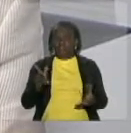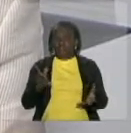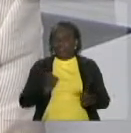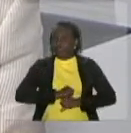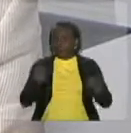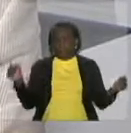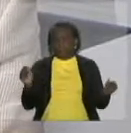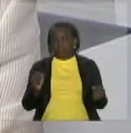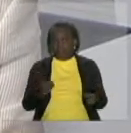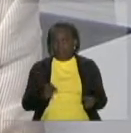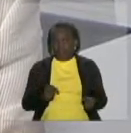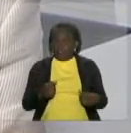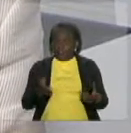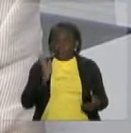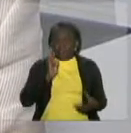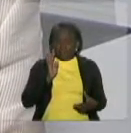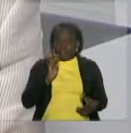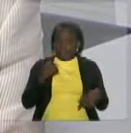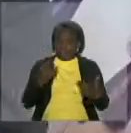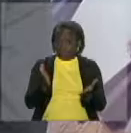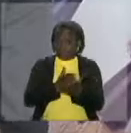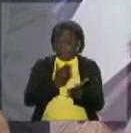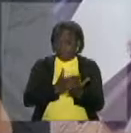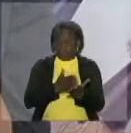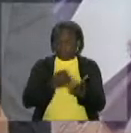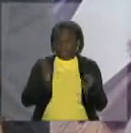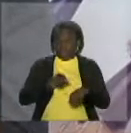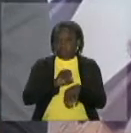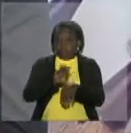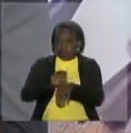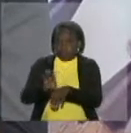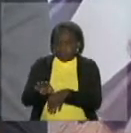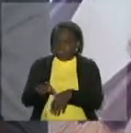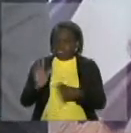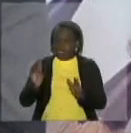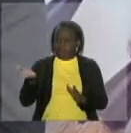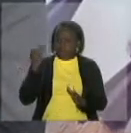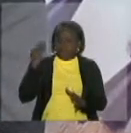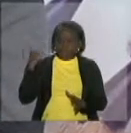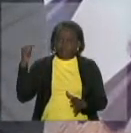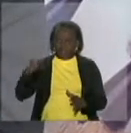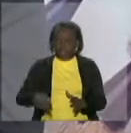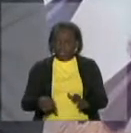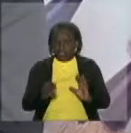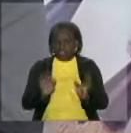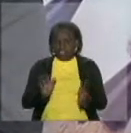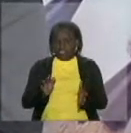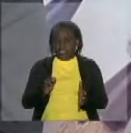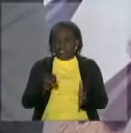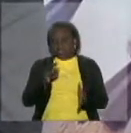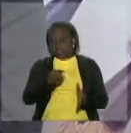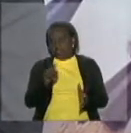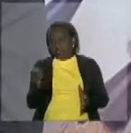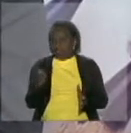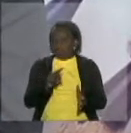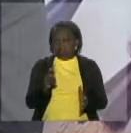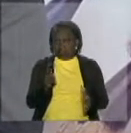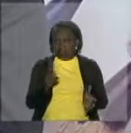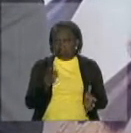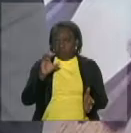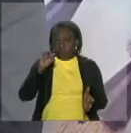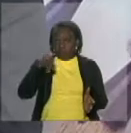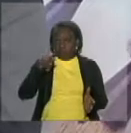não é algo impossível. Legal, então quer dizer que a cartilha dá essas dicas. Você já teve num programa aqui, inclusive, não sei se foi você